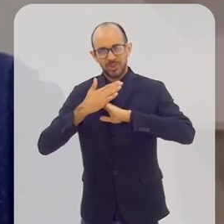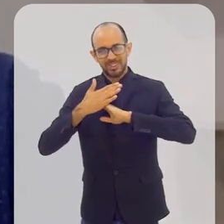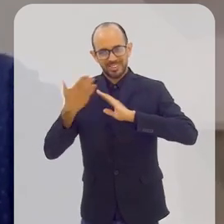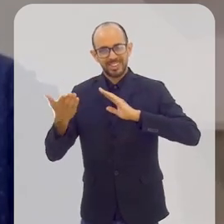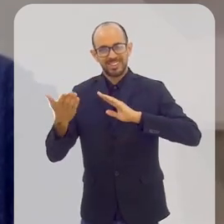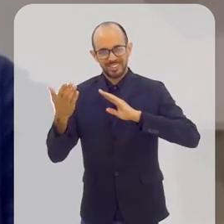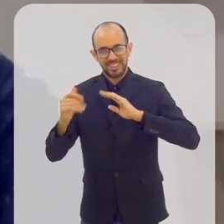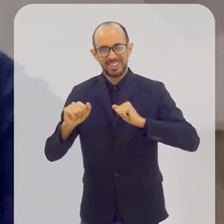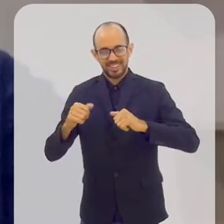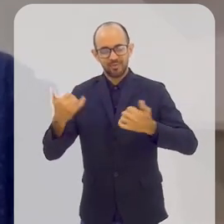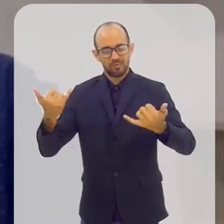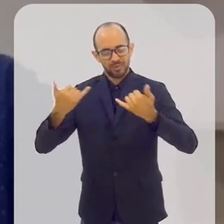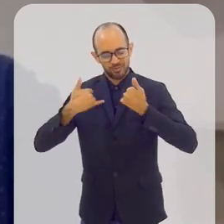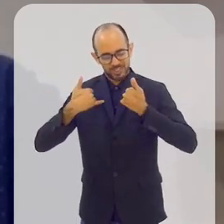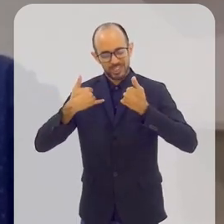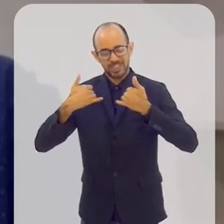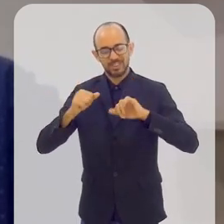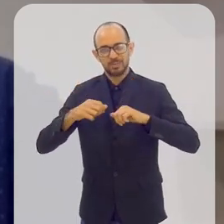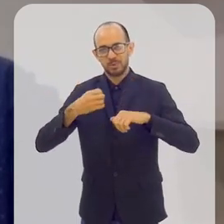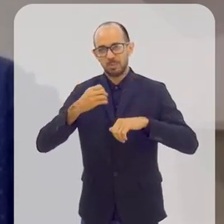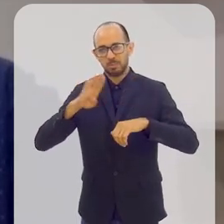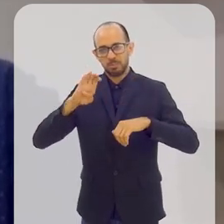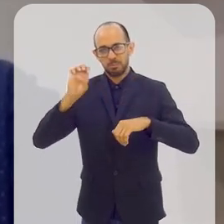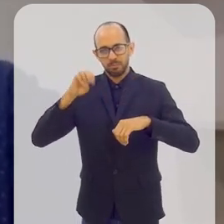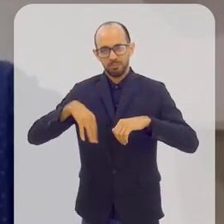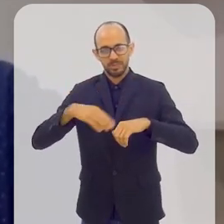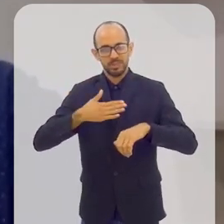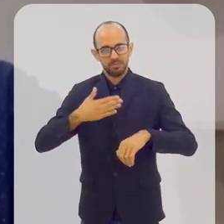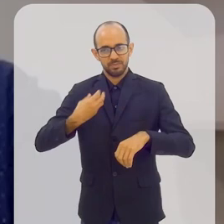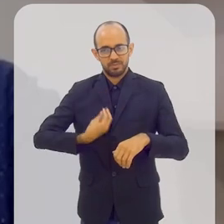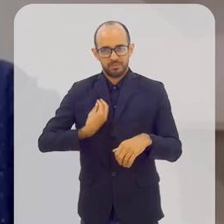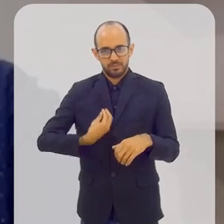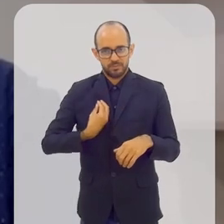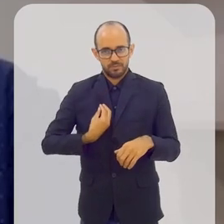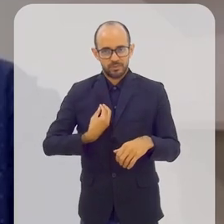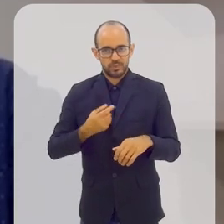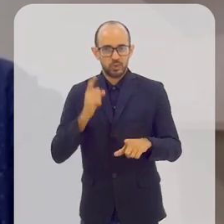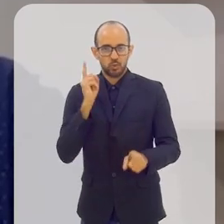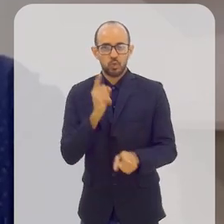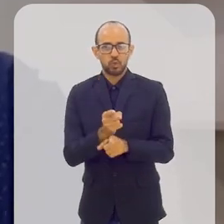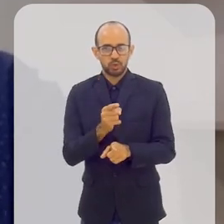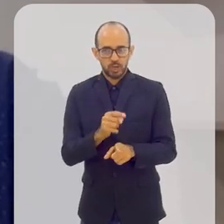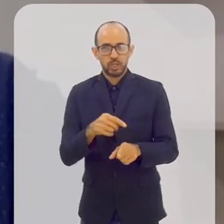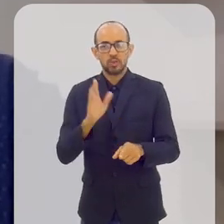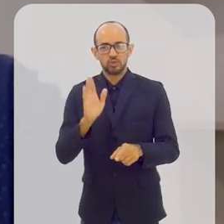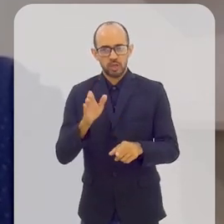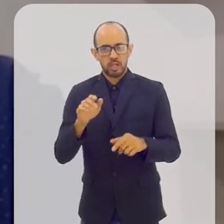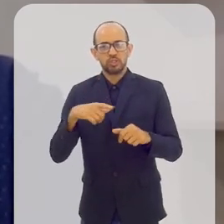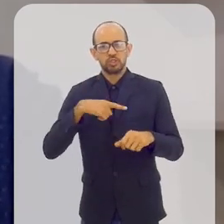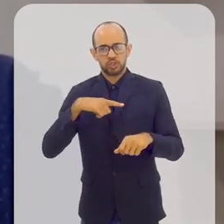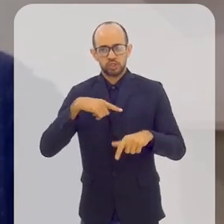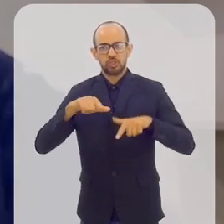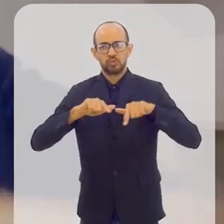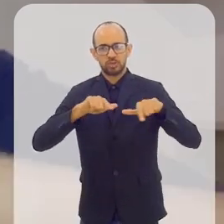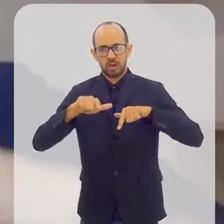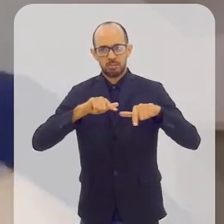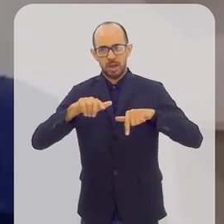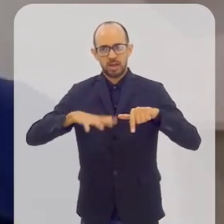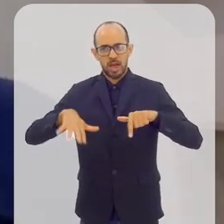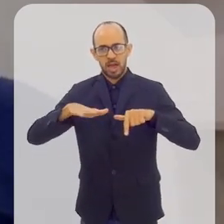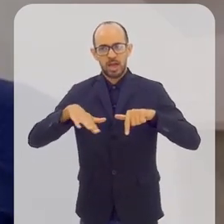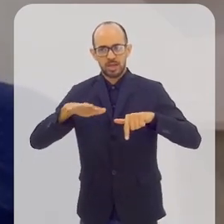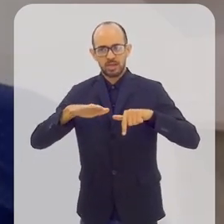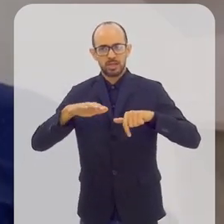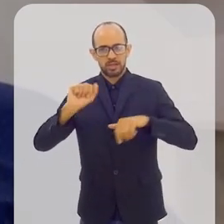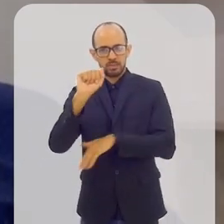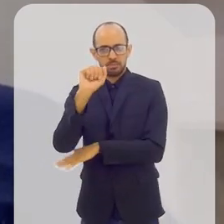bem do planeta e da minha vida, né, que eu encontrei o Instituto Lixo Zero. Eu já atuava na área ambiental, sou